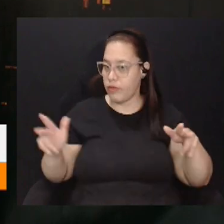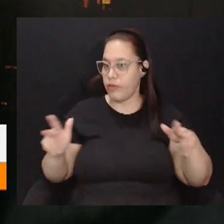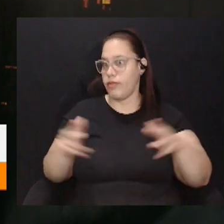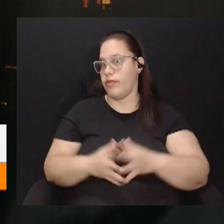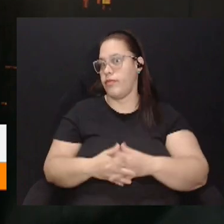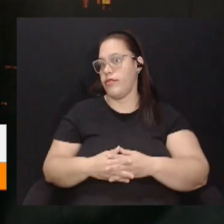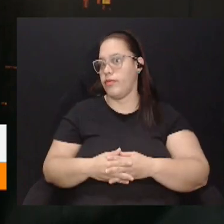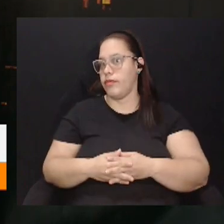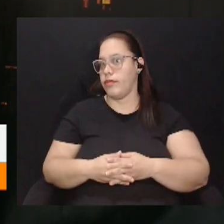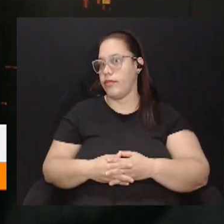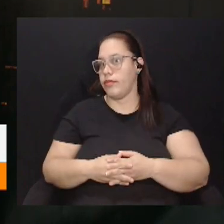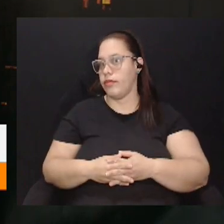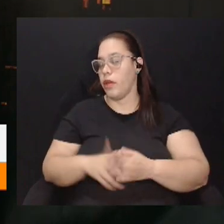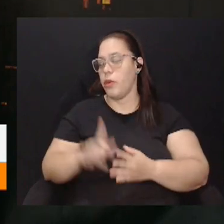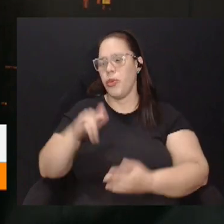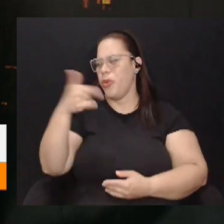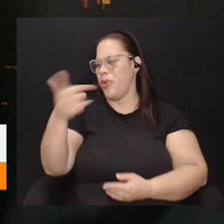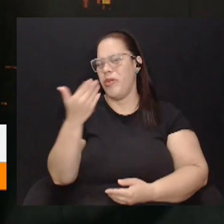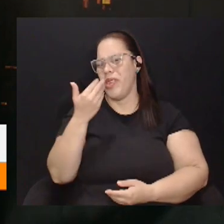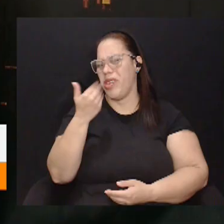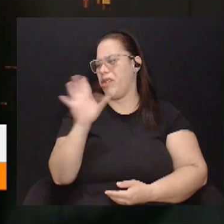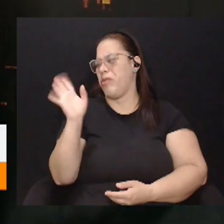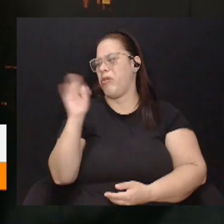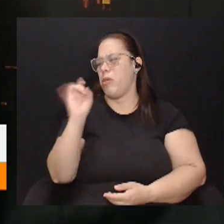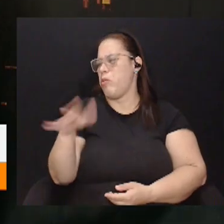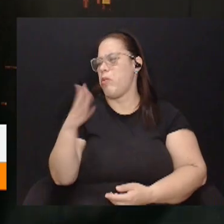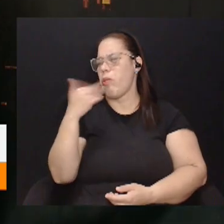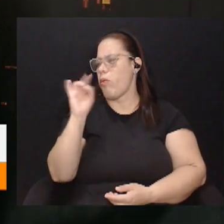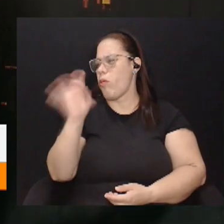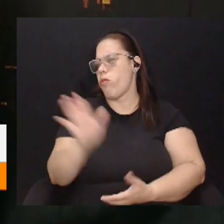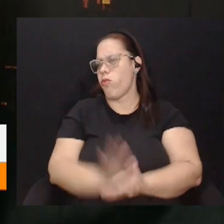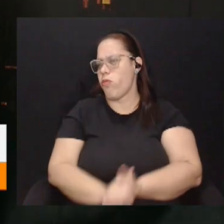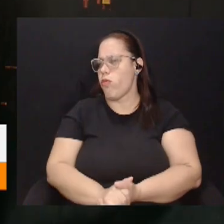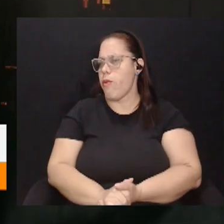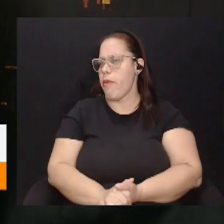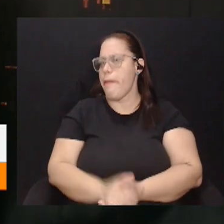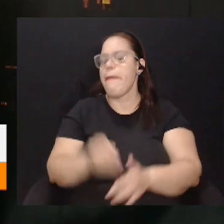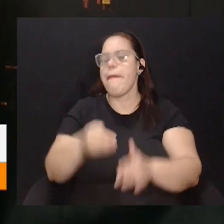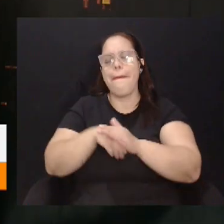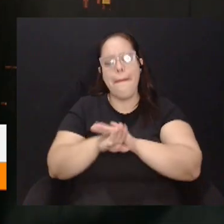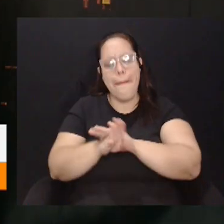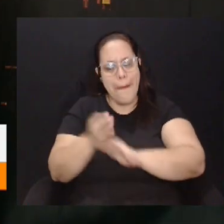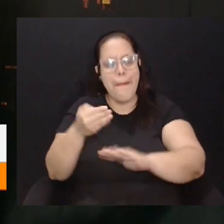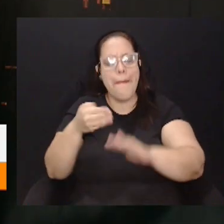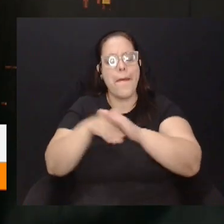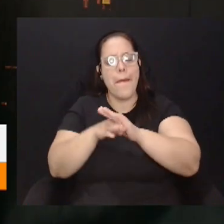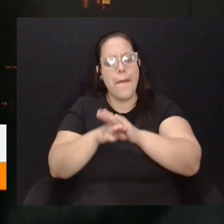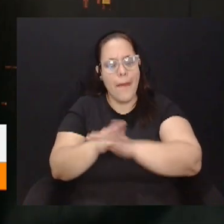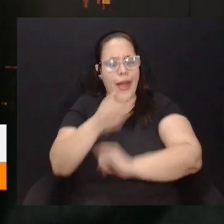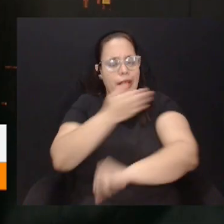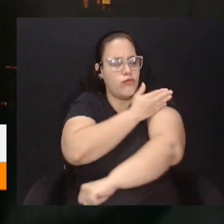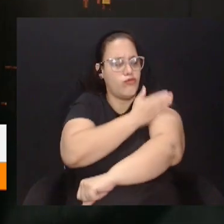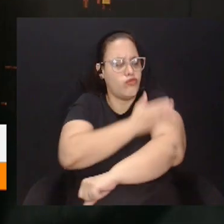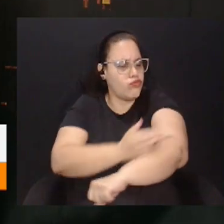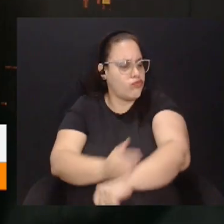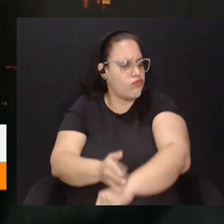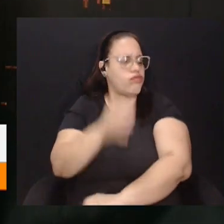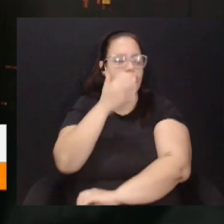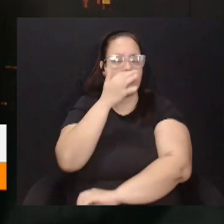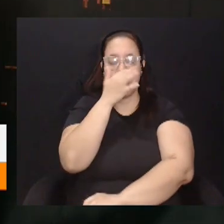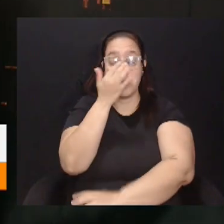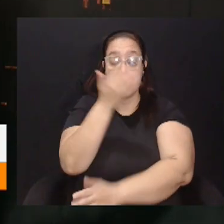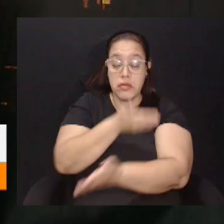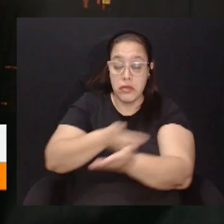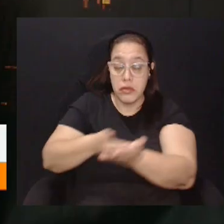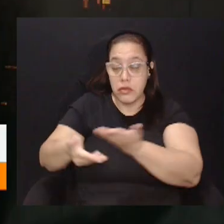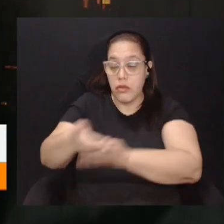muito além da alimentação, né, professor? É um ritual, é uma tradição ali de confraternização mesmo. E